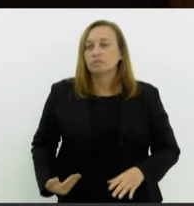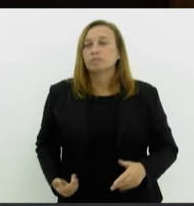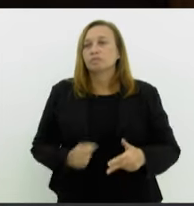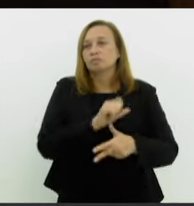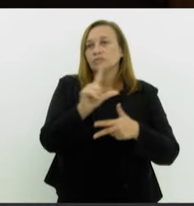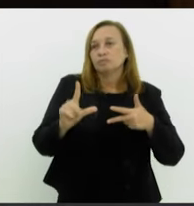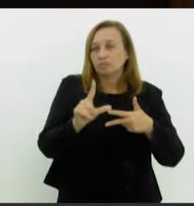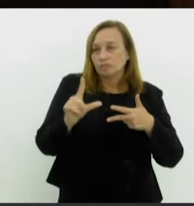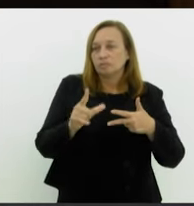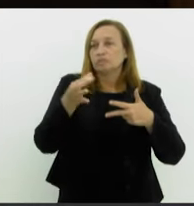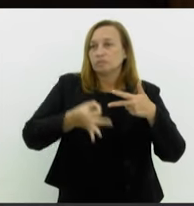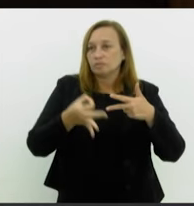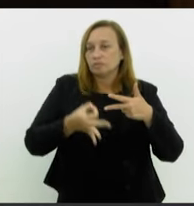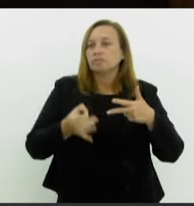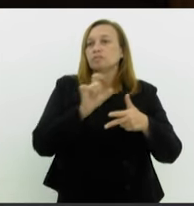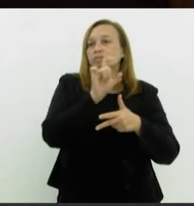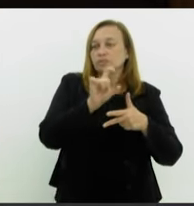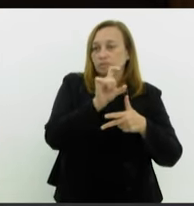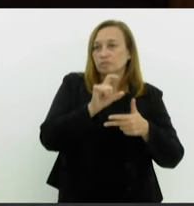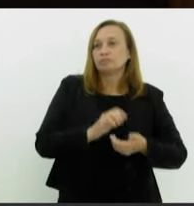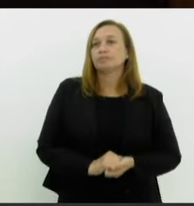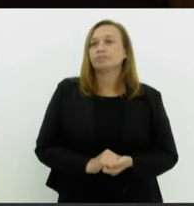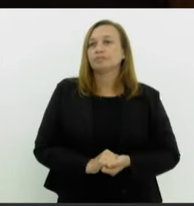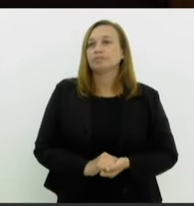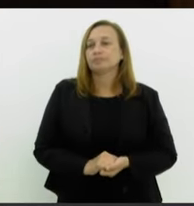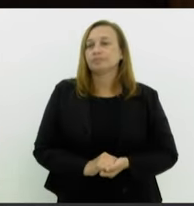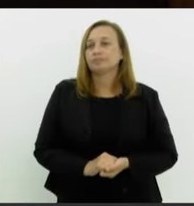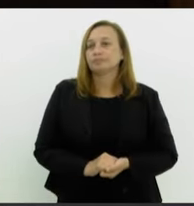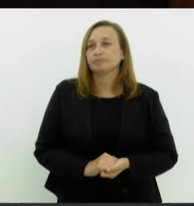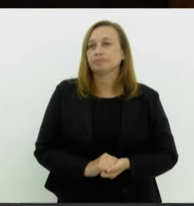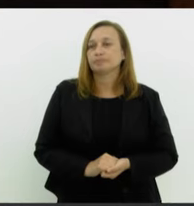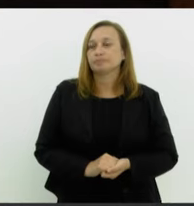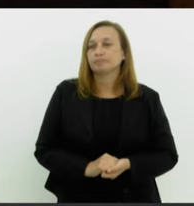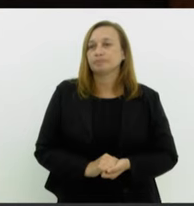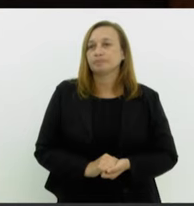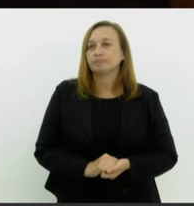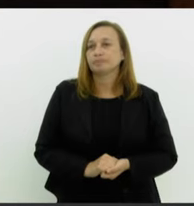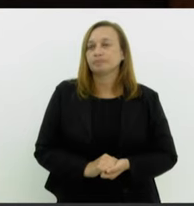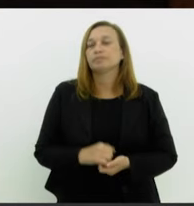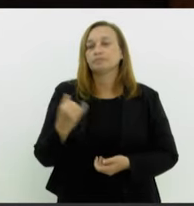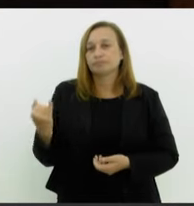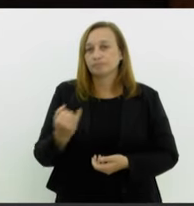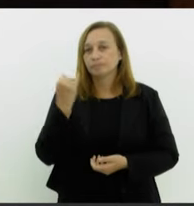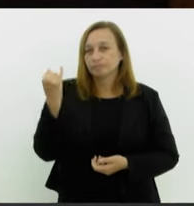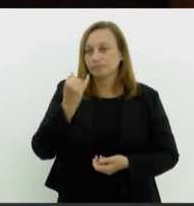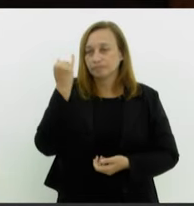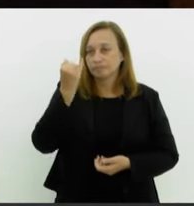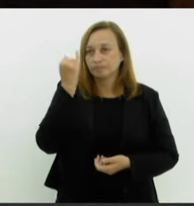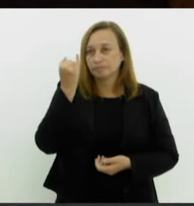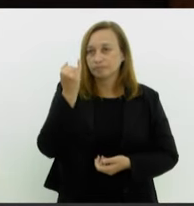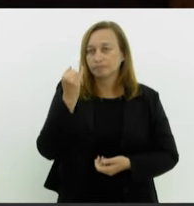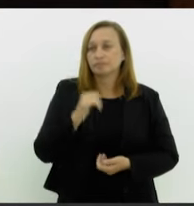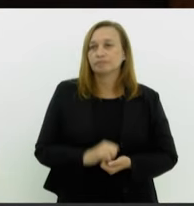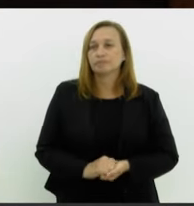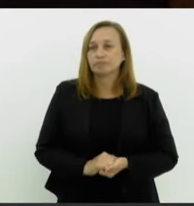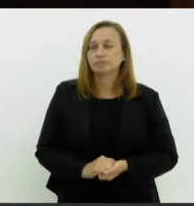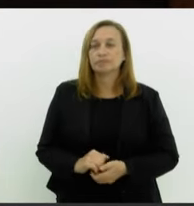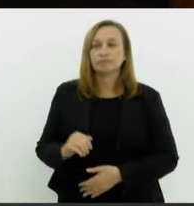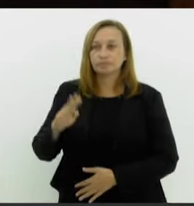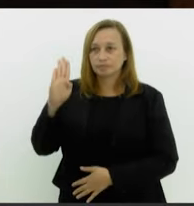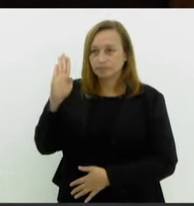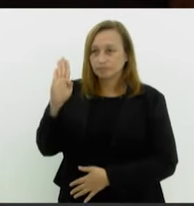no judiciário e no executivo eh essa convenção ela é muito importante que as candidatas a vereança